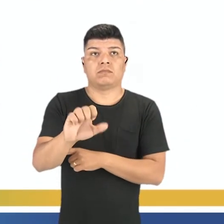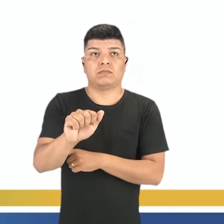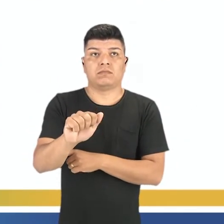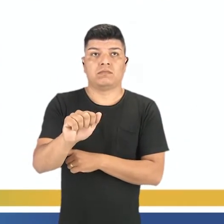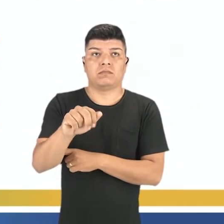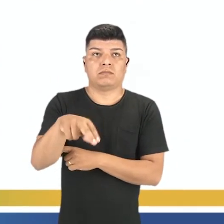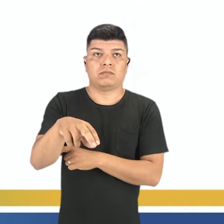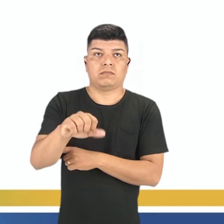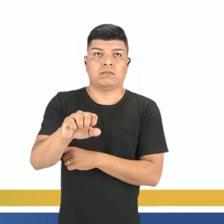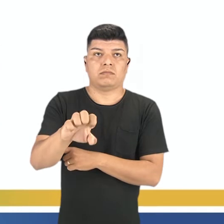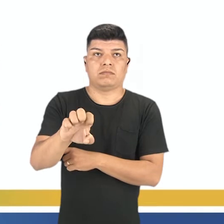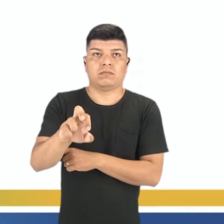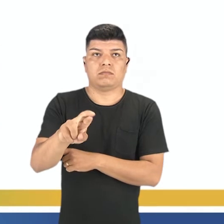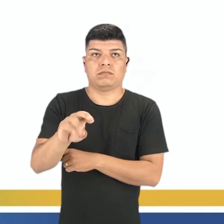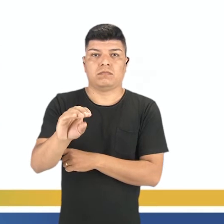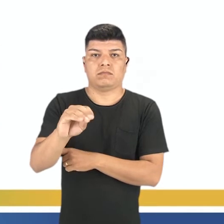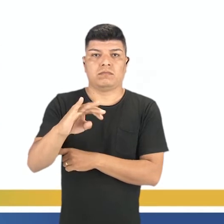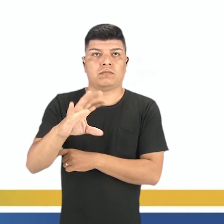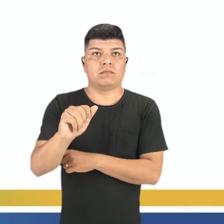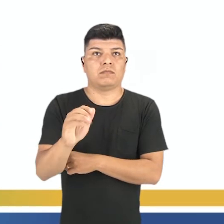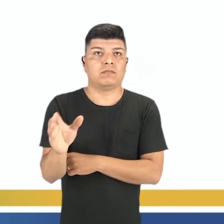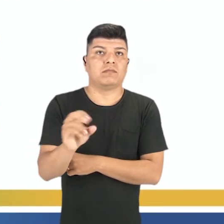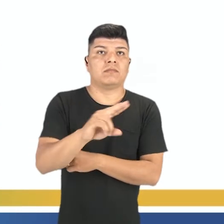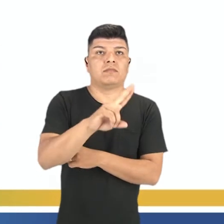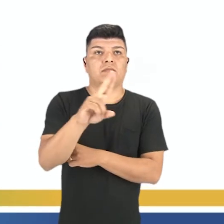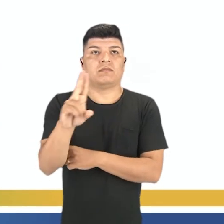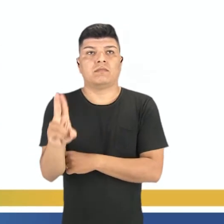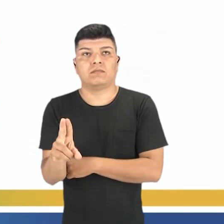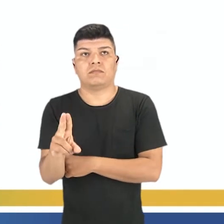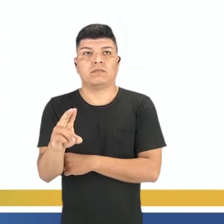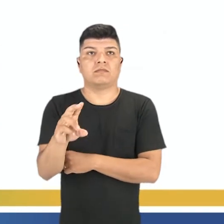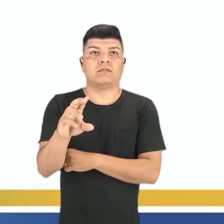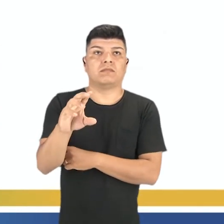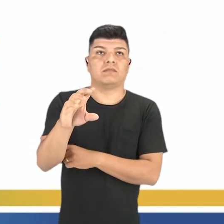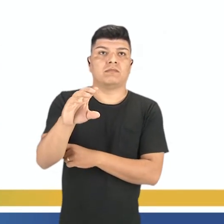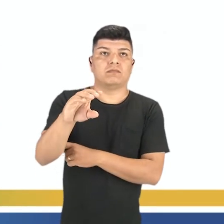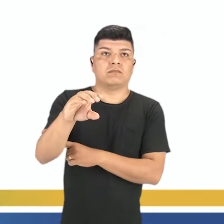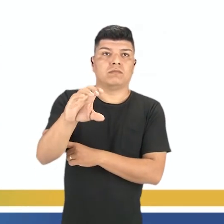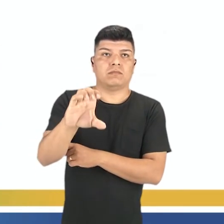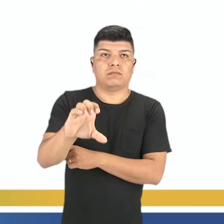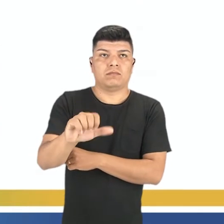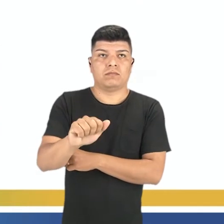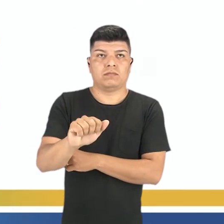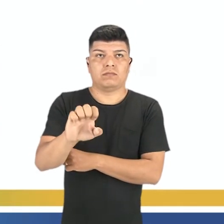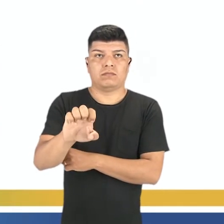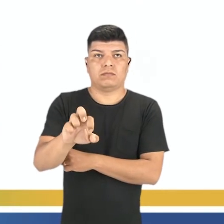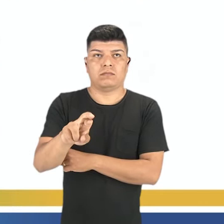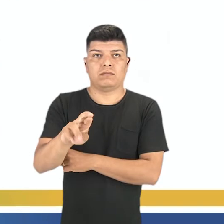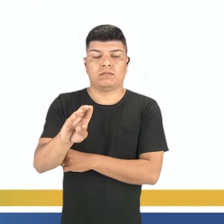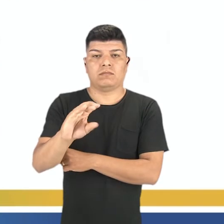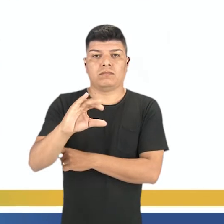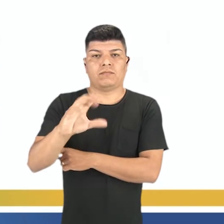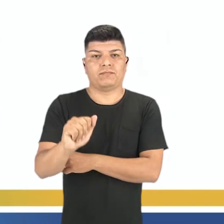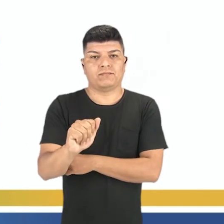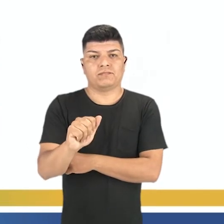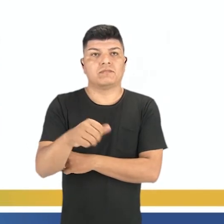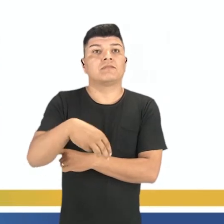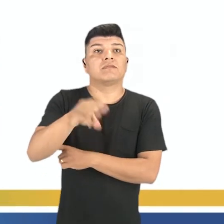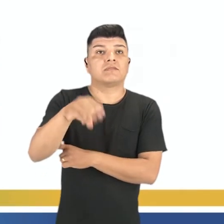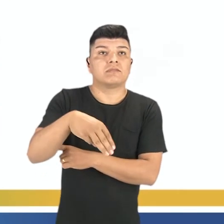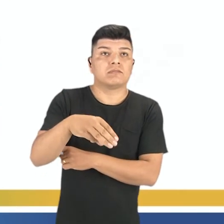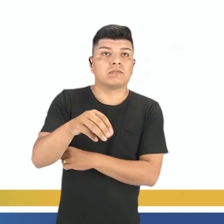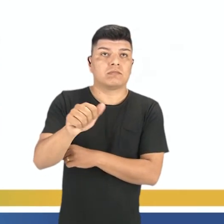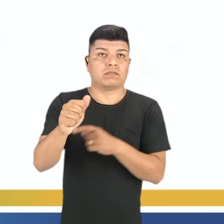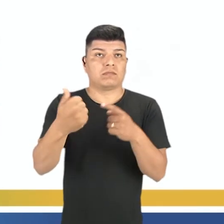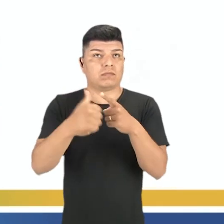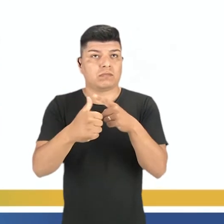presença de oxigênio e produção de energia, a muscular localizada e a de força. Quem é a anaeróbica? É a capacidade de realizar